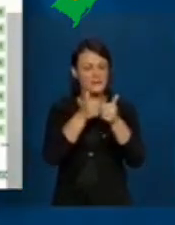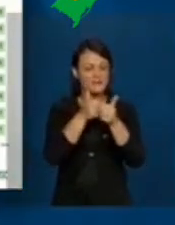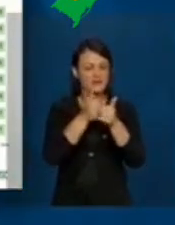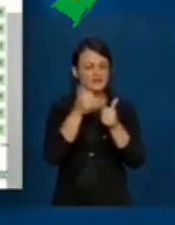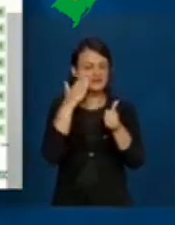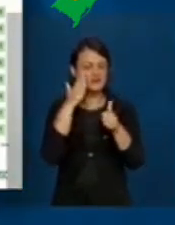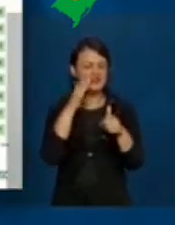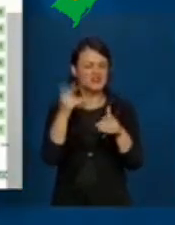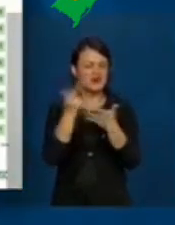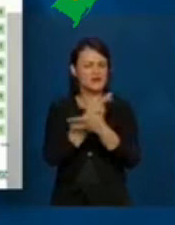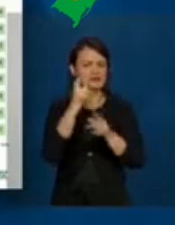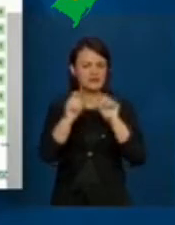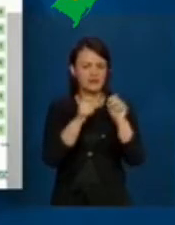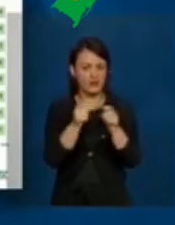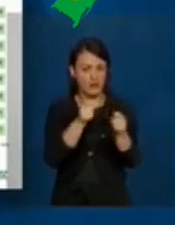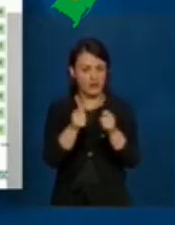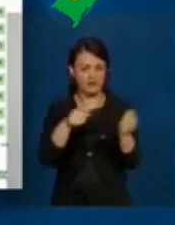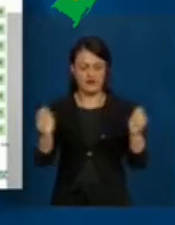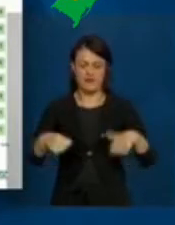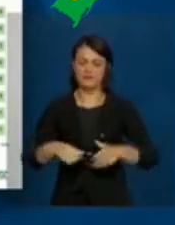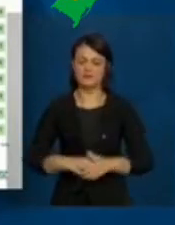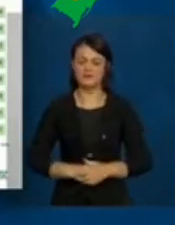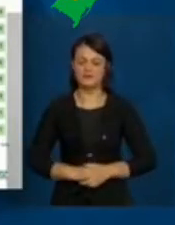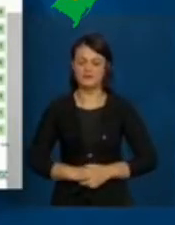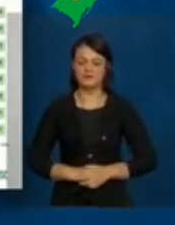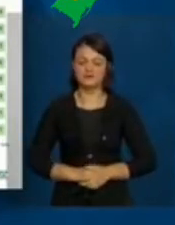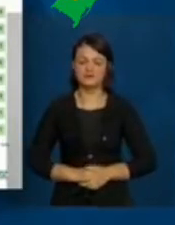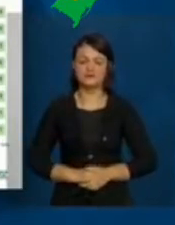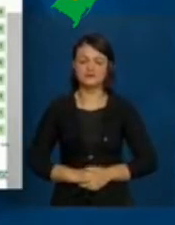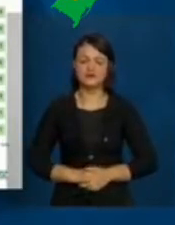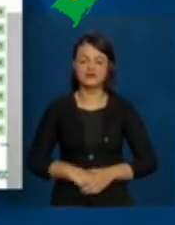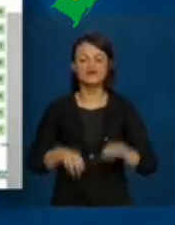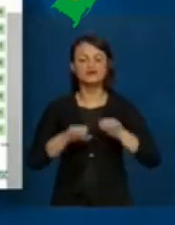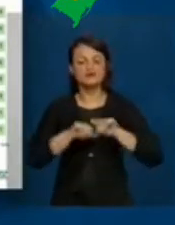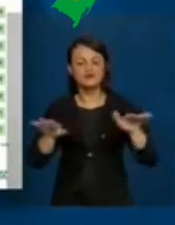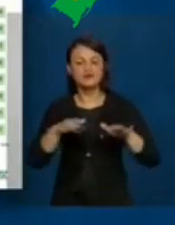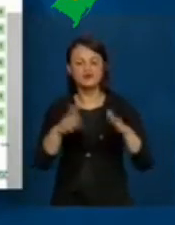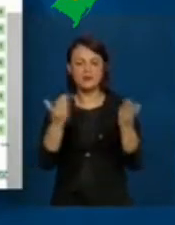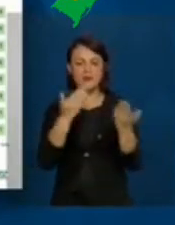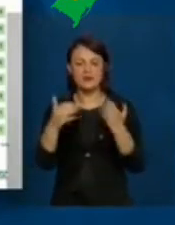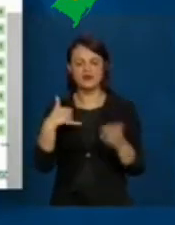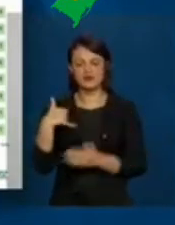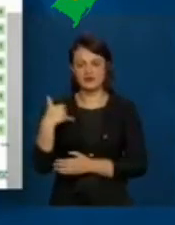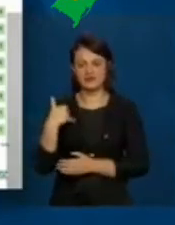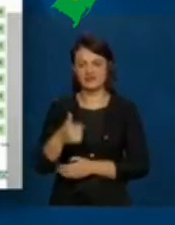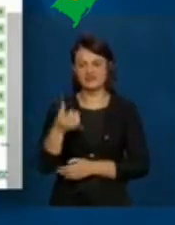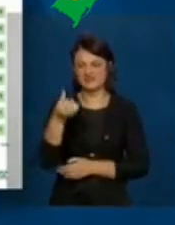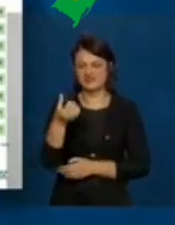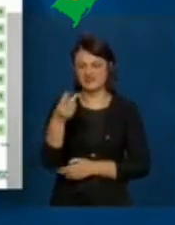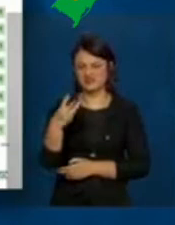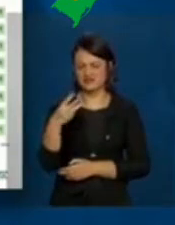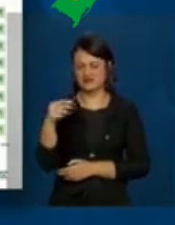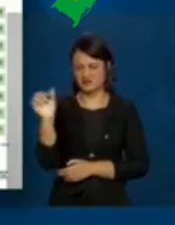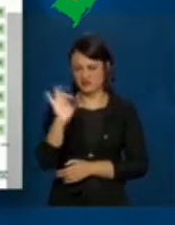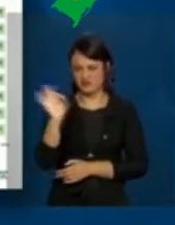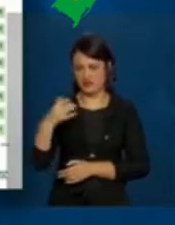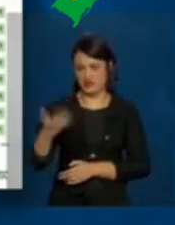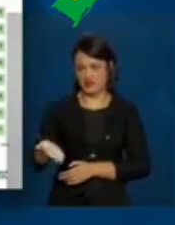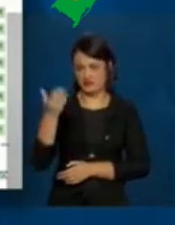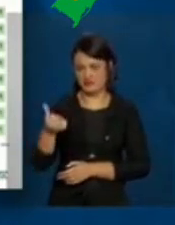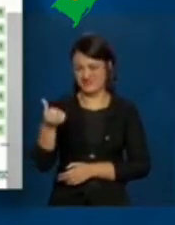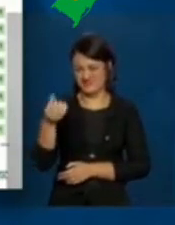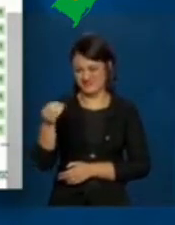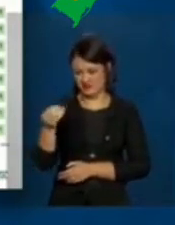de saber o que está acontecendo. Temos aqui a distribuição por faixa etária, 73% acima de 60 anos, não